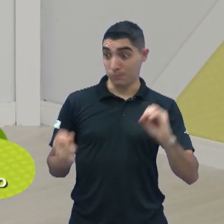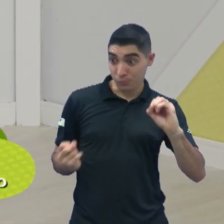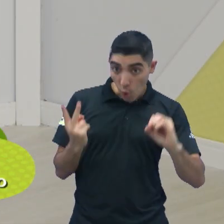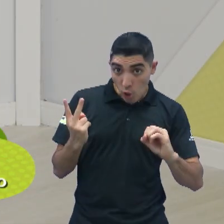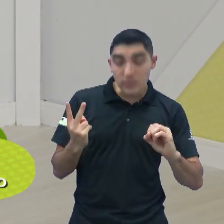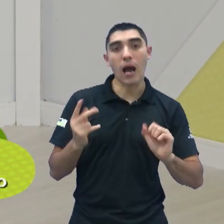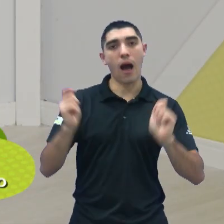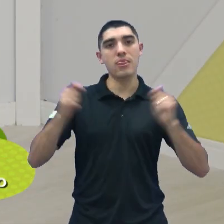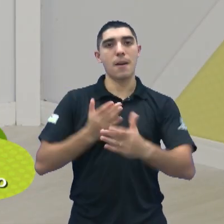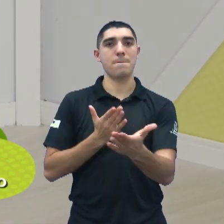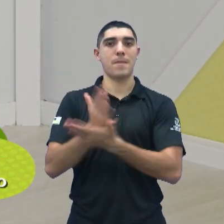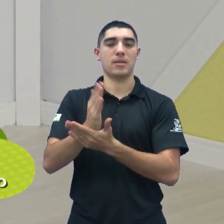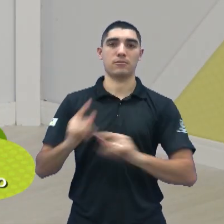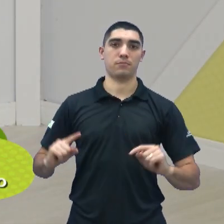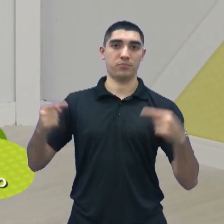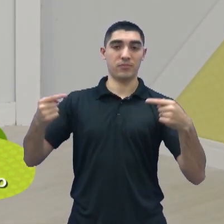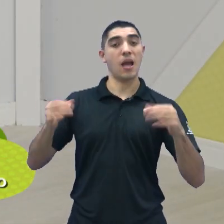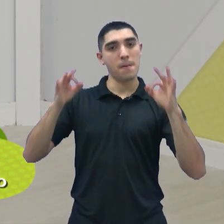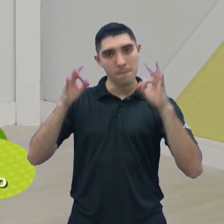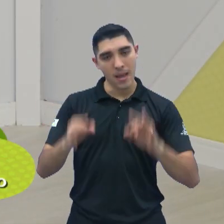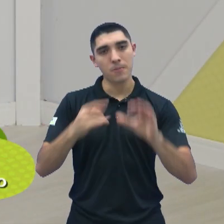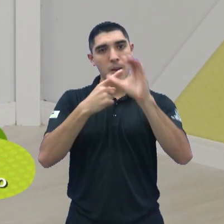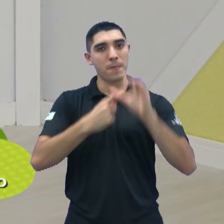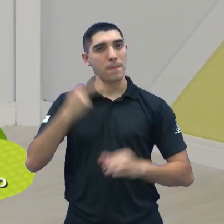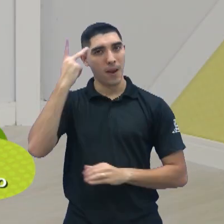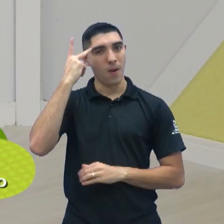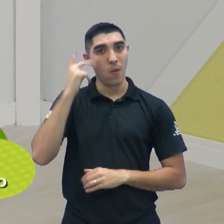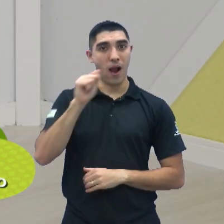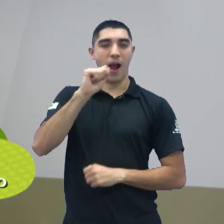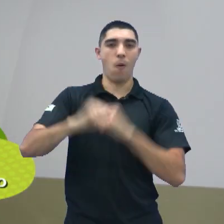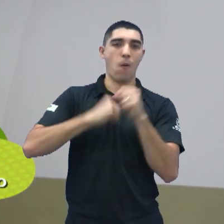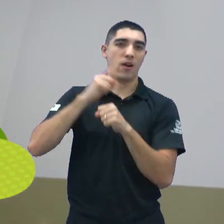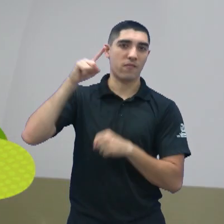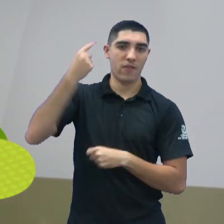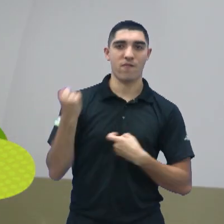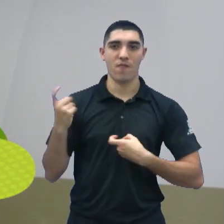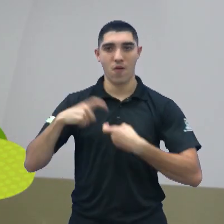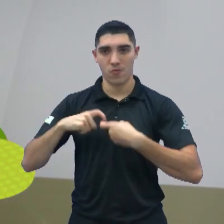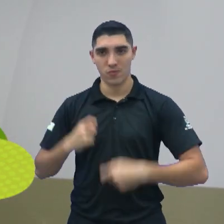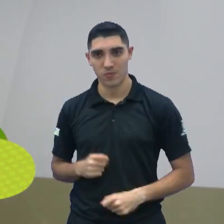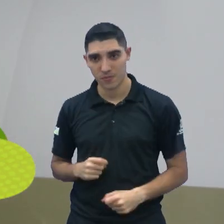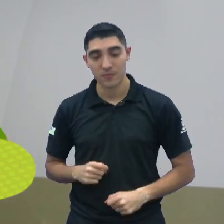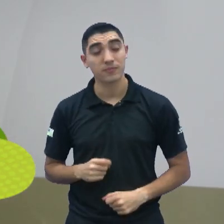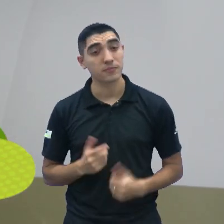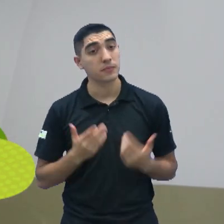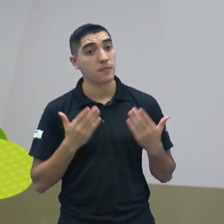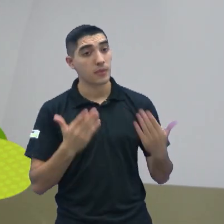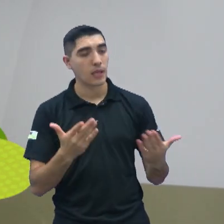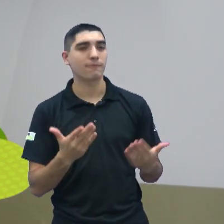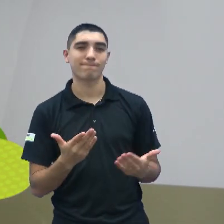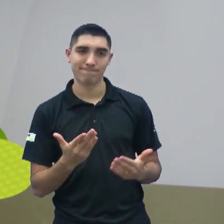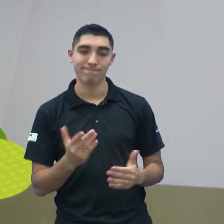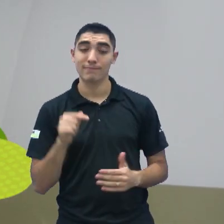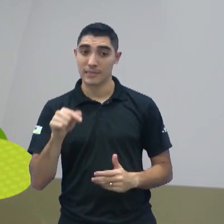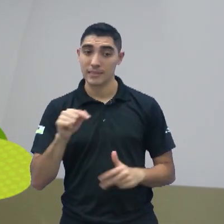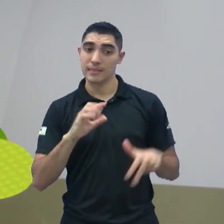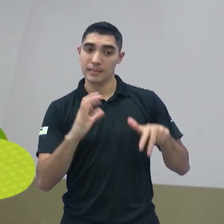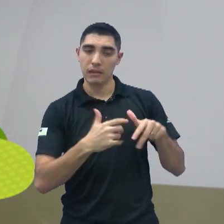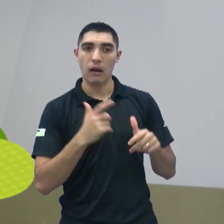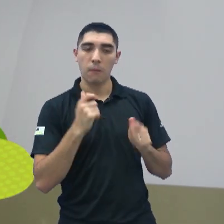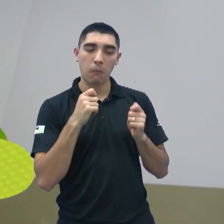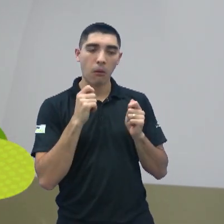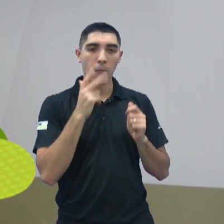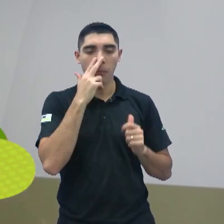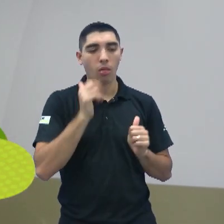na Série A do Campeonato Paulista Sub-20 do ano que vem. Vieira, infelizmente um cochilo que pode custar caro, né? Tomar